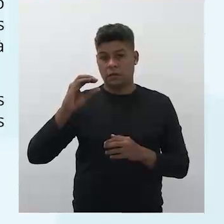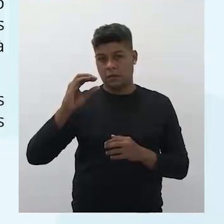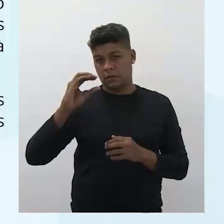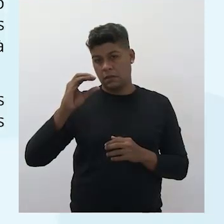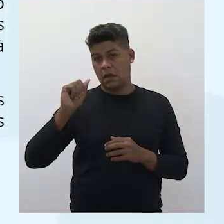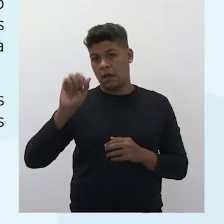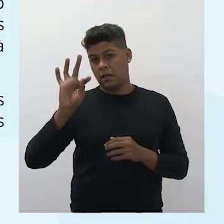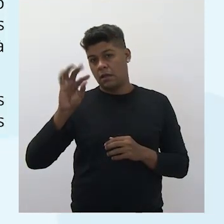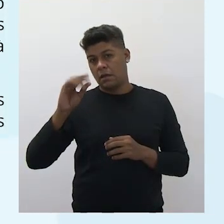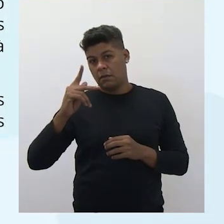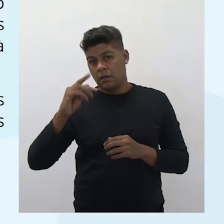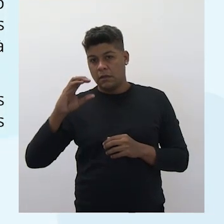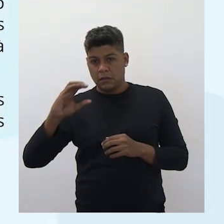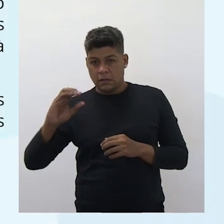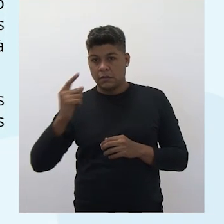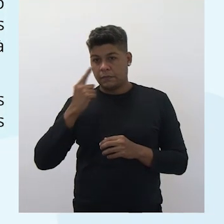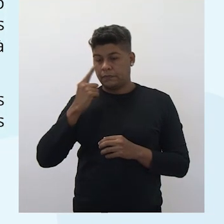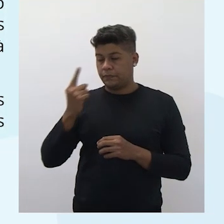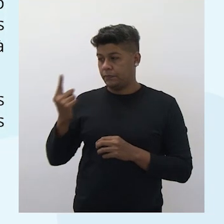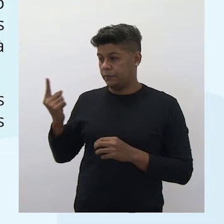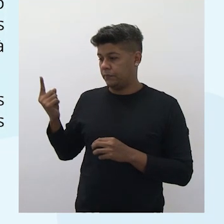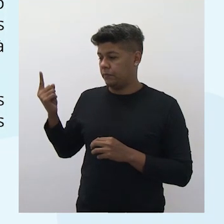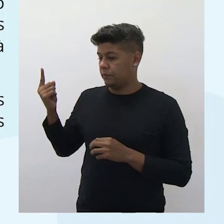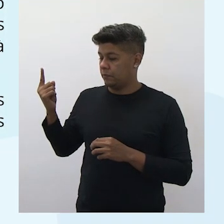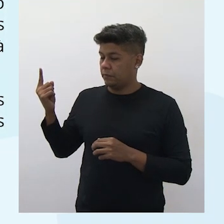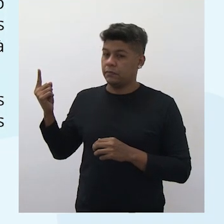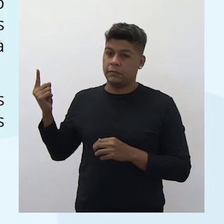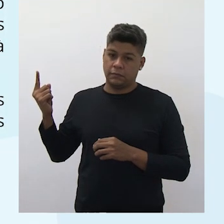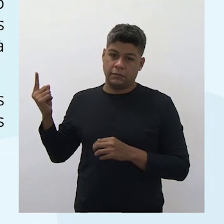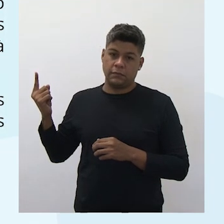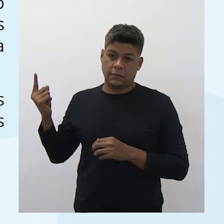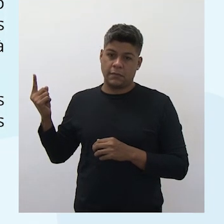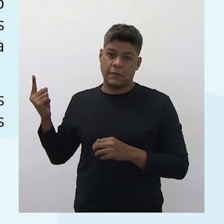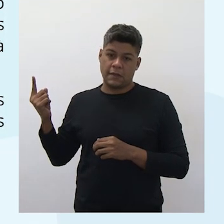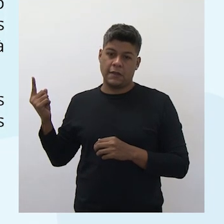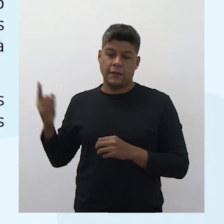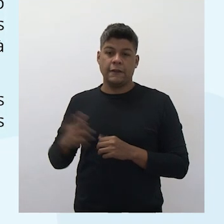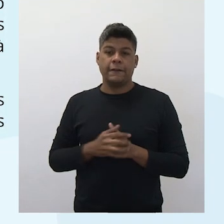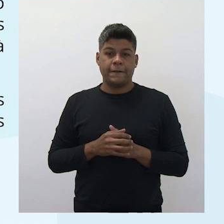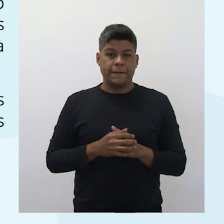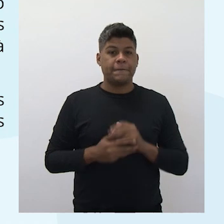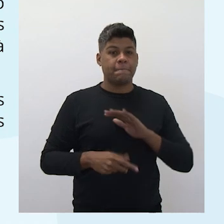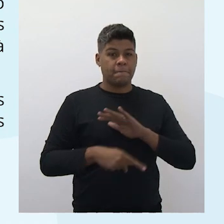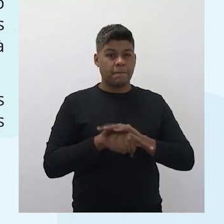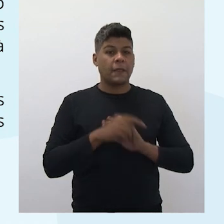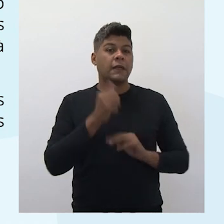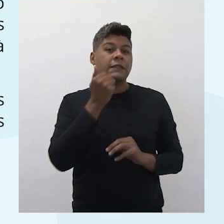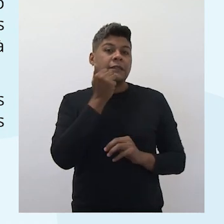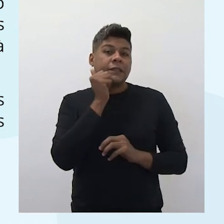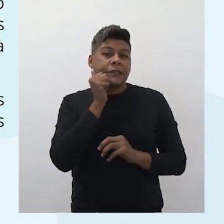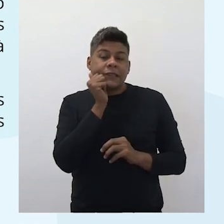segundo bimestre. Vocês podem ver aí no slide, que é os anos finais, no componente Ciência da